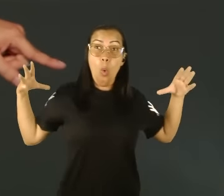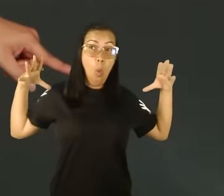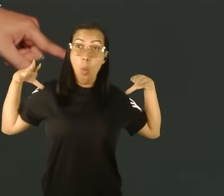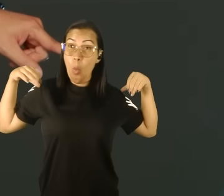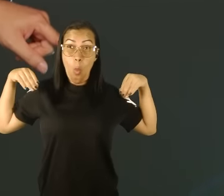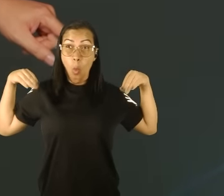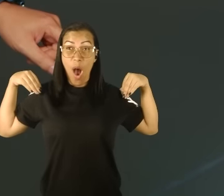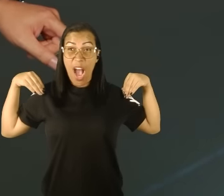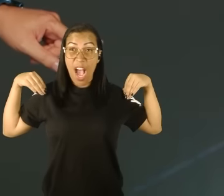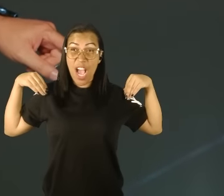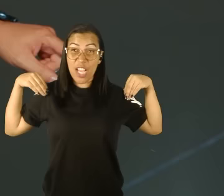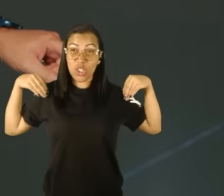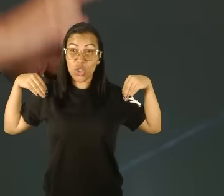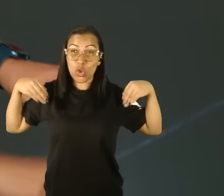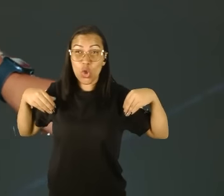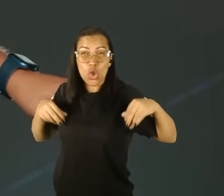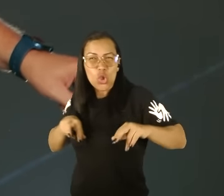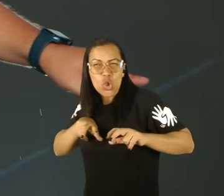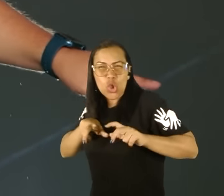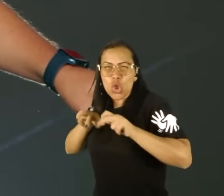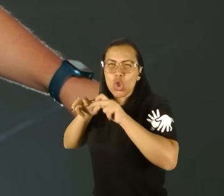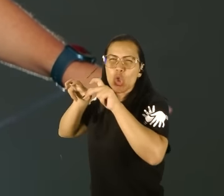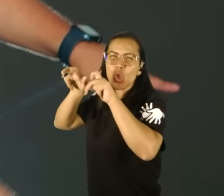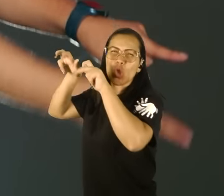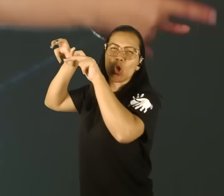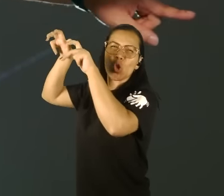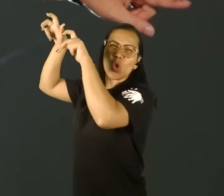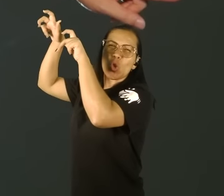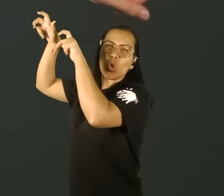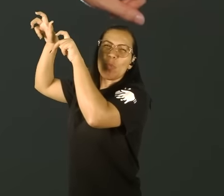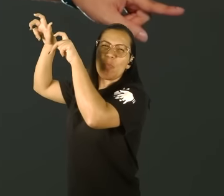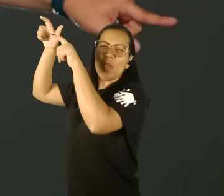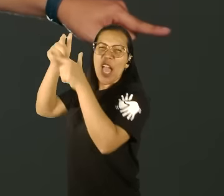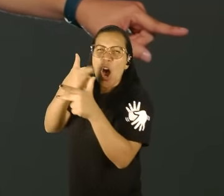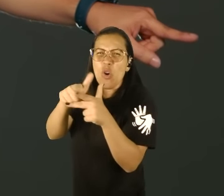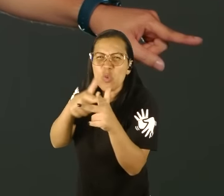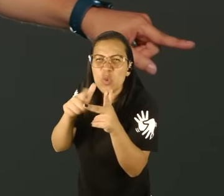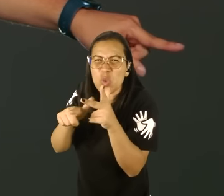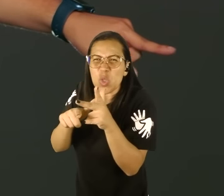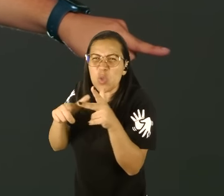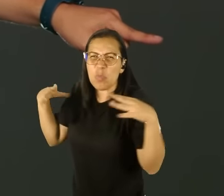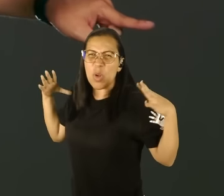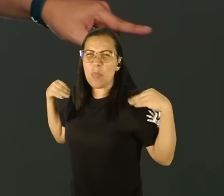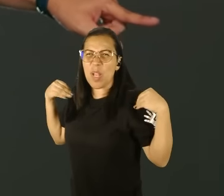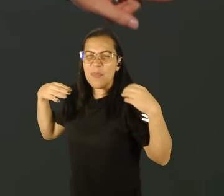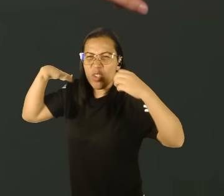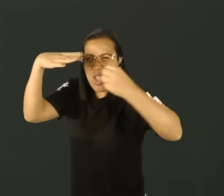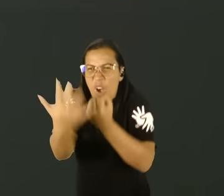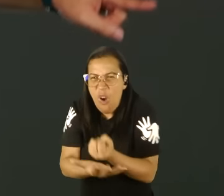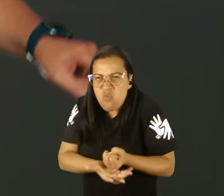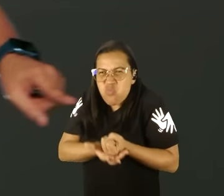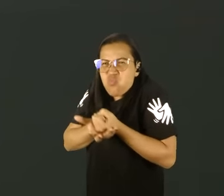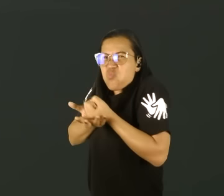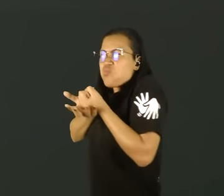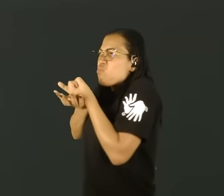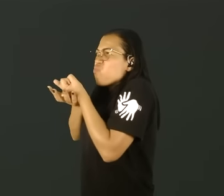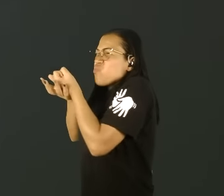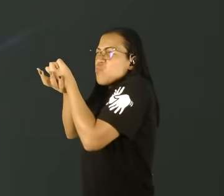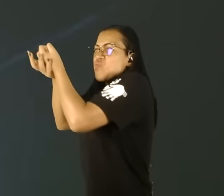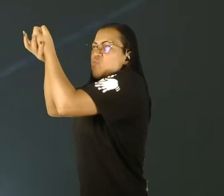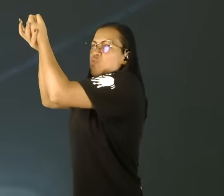levando calúnias e descia trazendo força. O anjo subia levando coisas que estavam matando e descia com